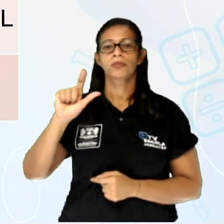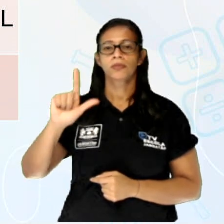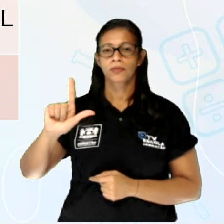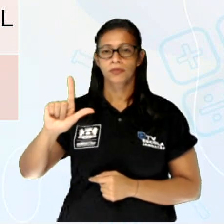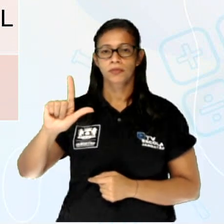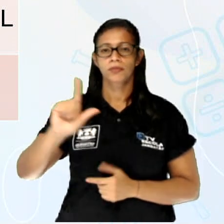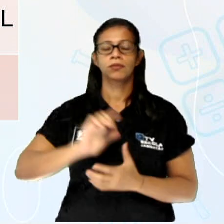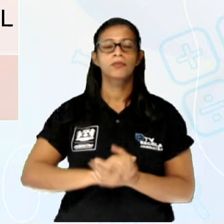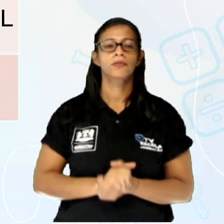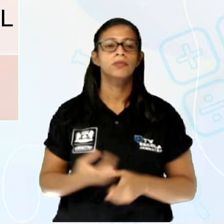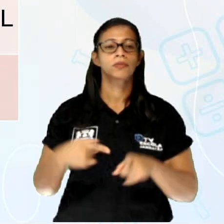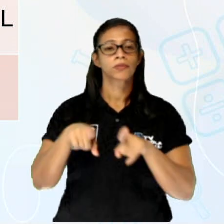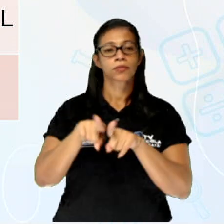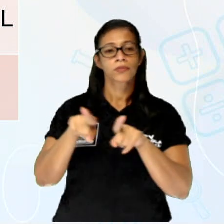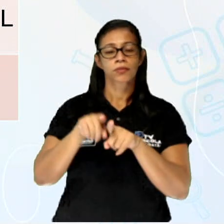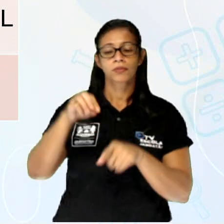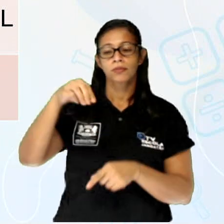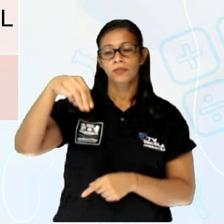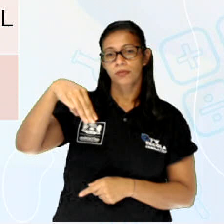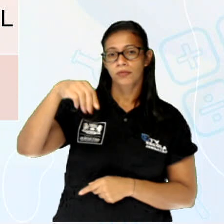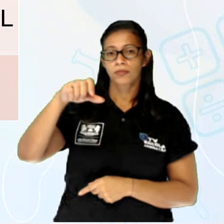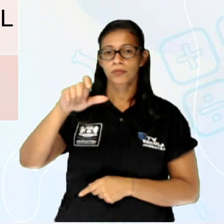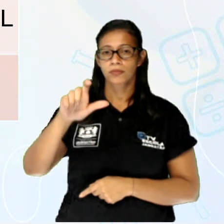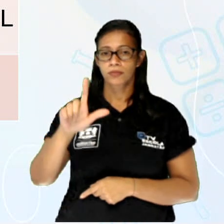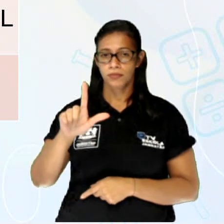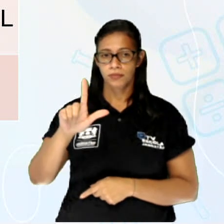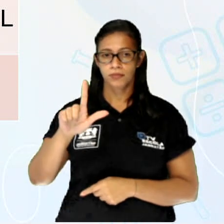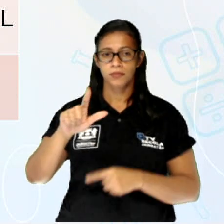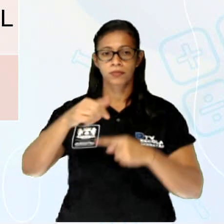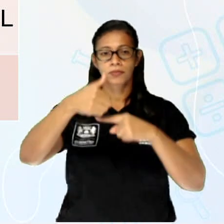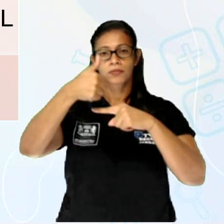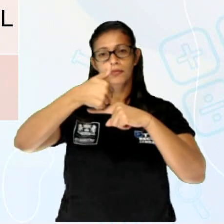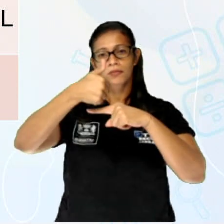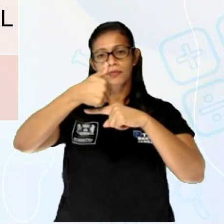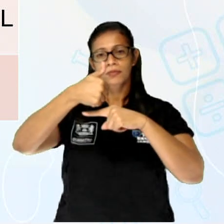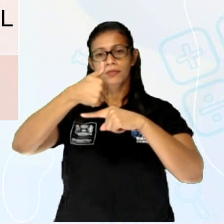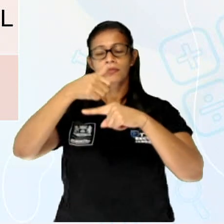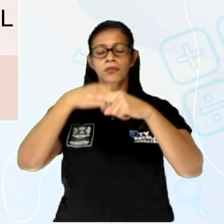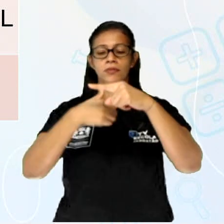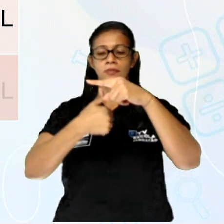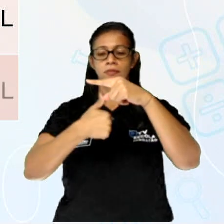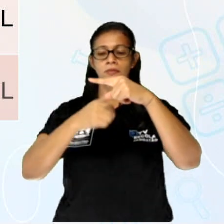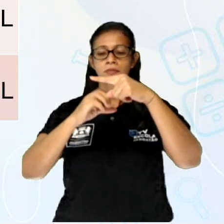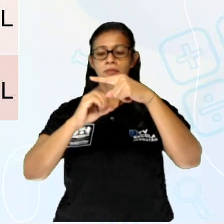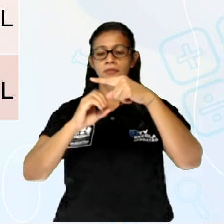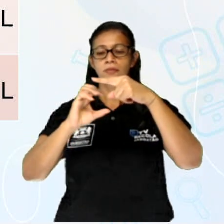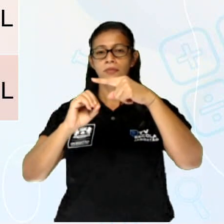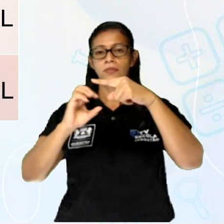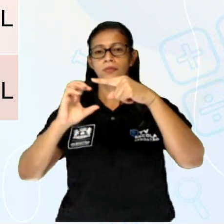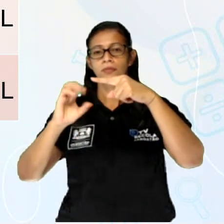o símbolo ml, valor 1 milésimo em forma de fração decimal ou